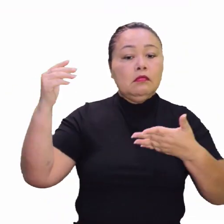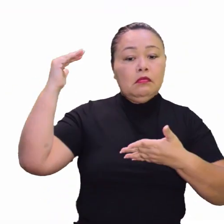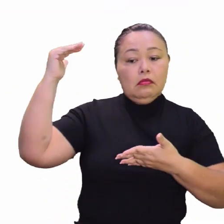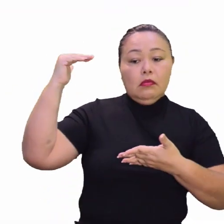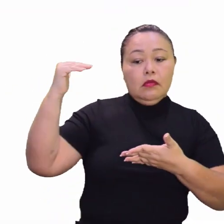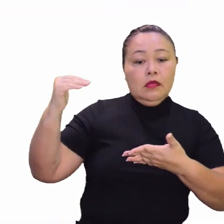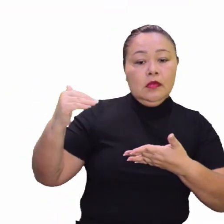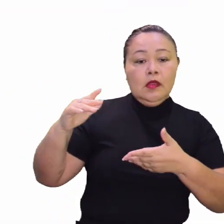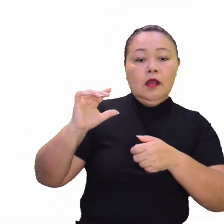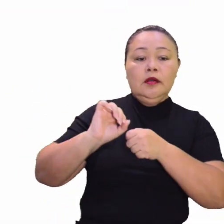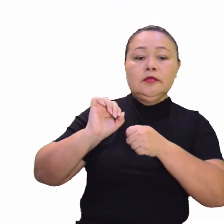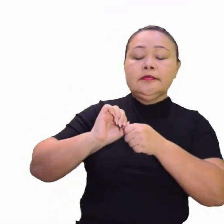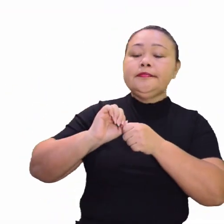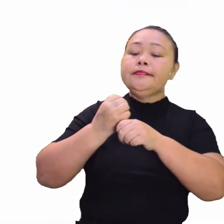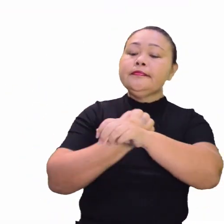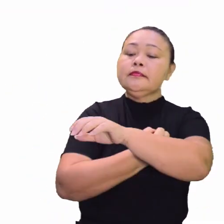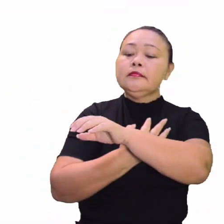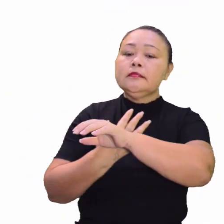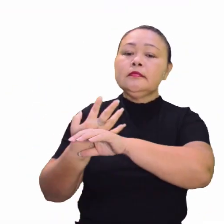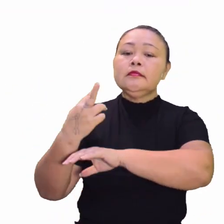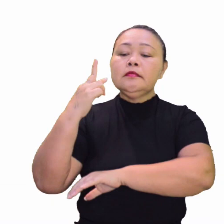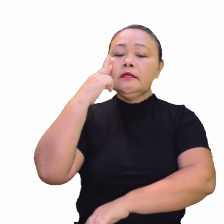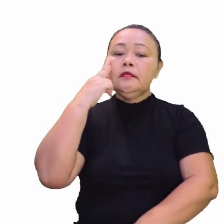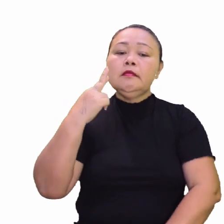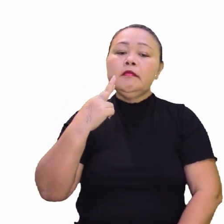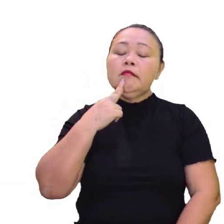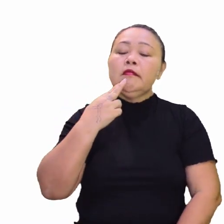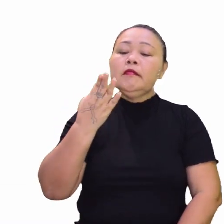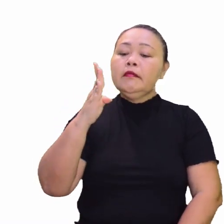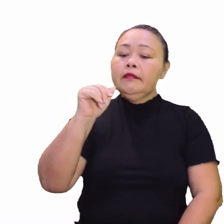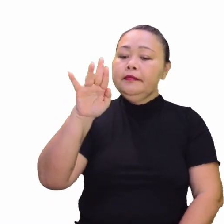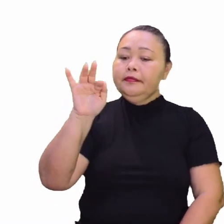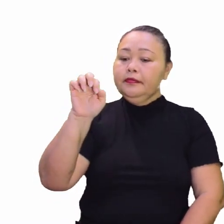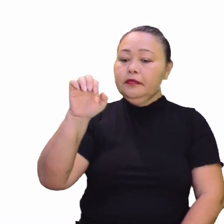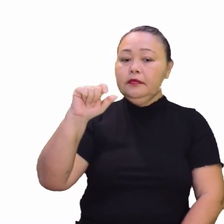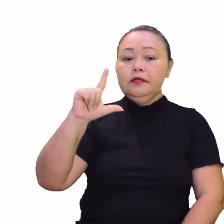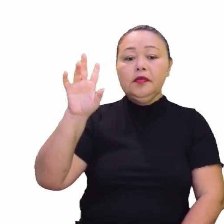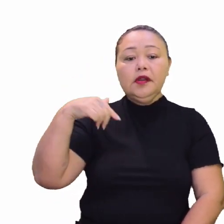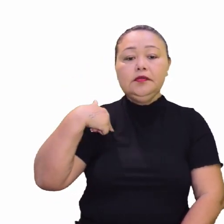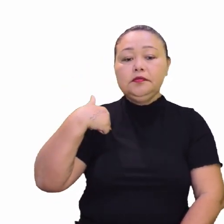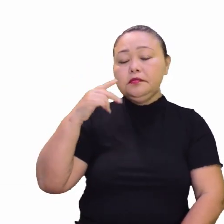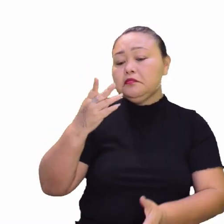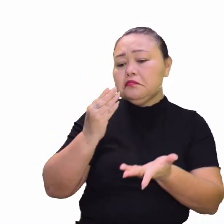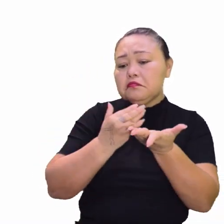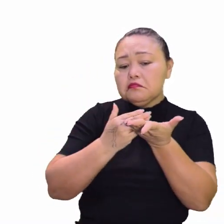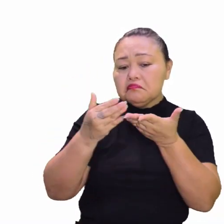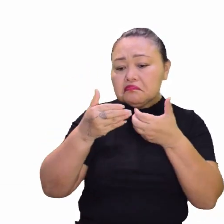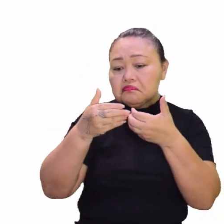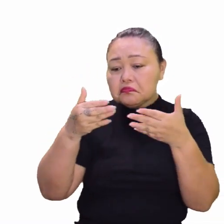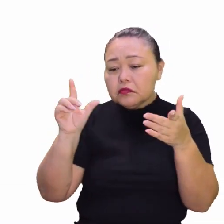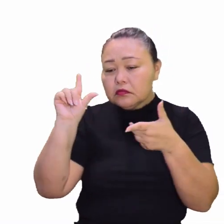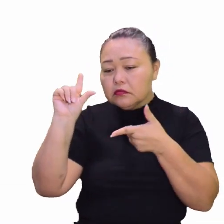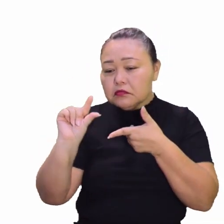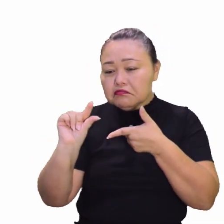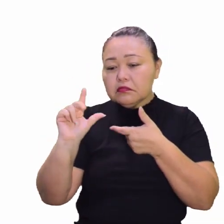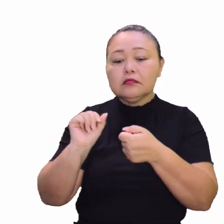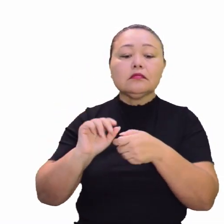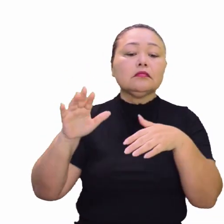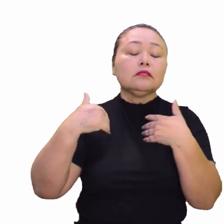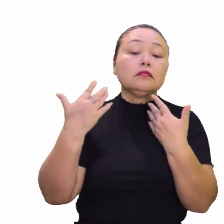sobre vegetação de Rondônia. Falar sobre a biosfera, fazer uma pequena abordagem, né, sobre Exatamente. a